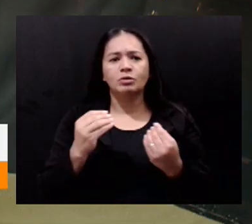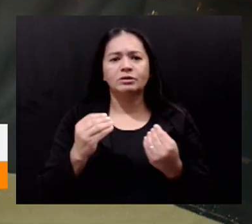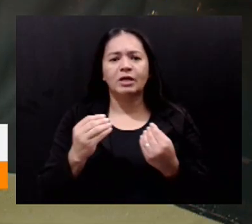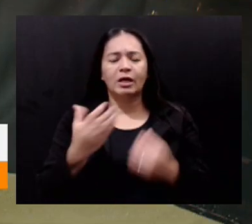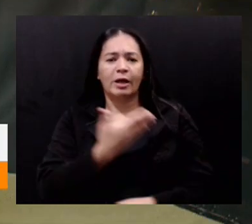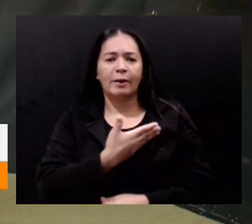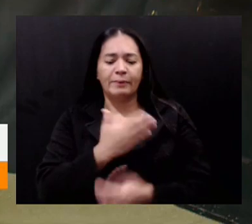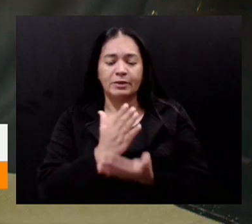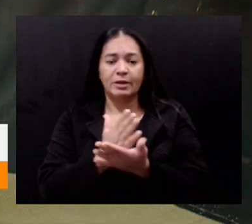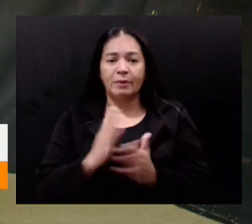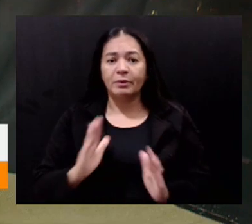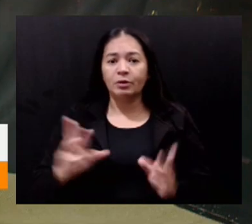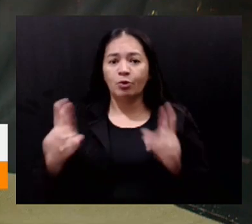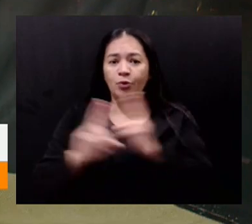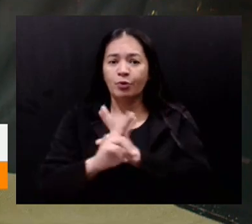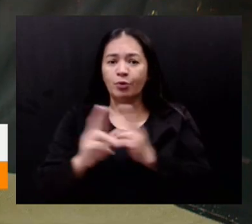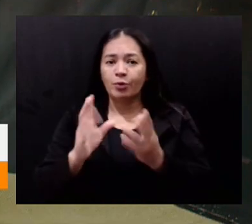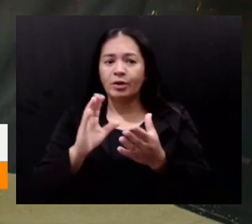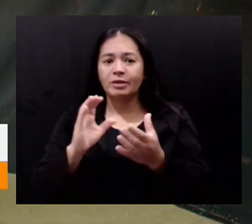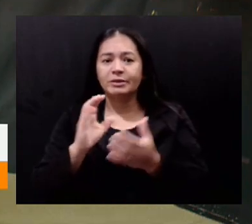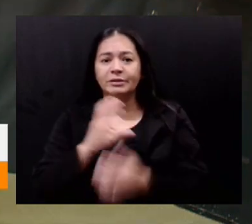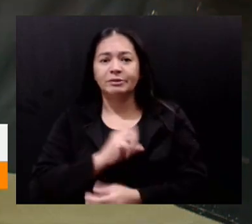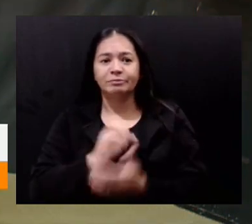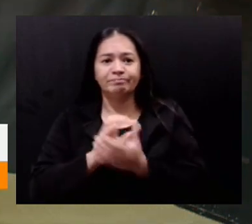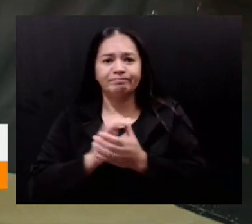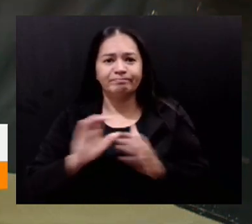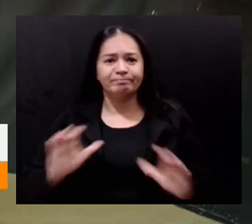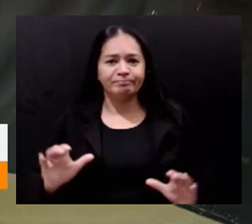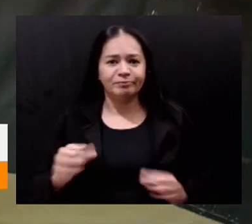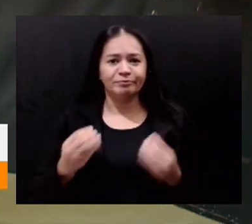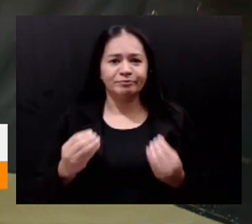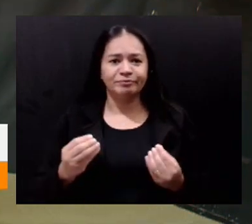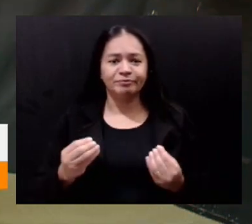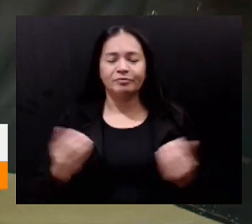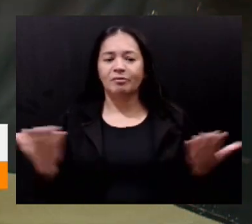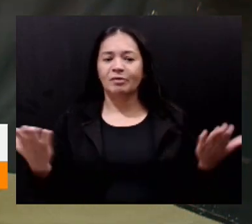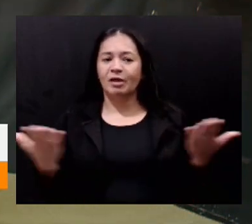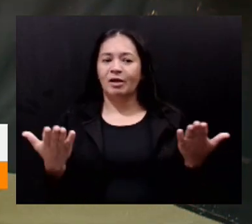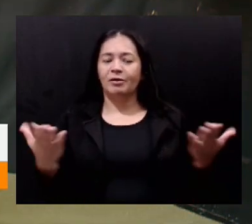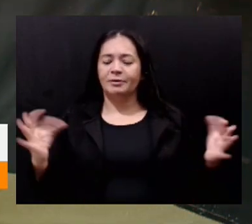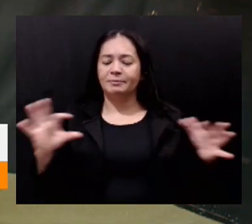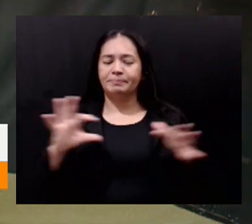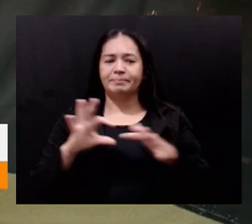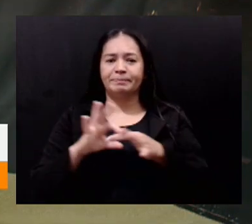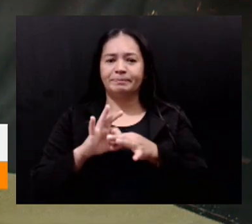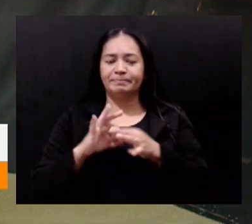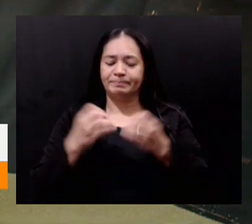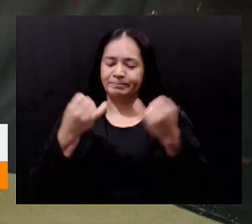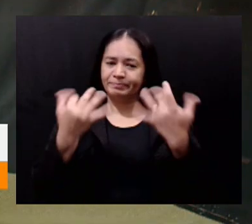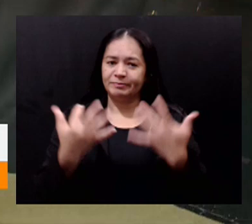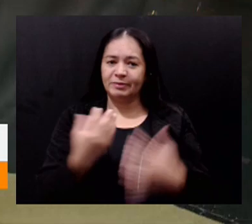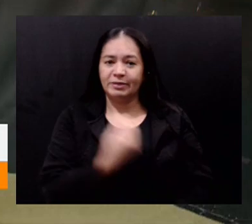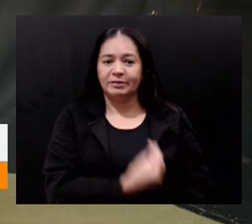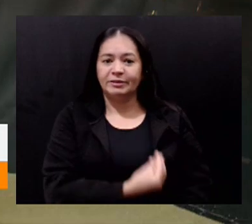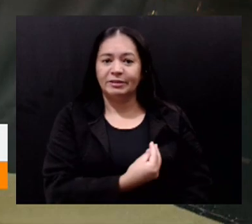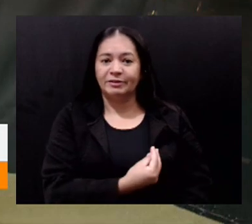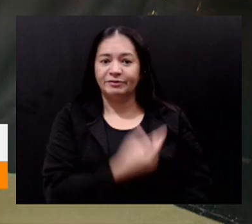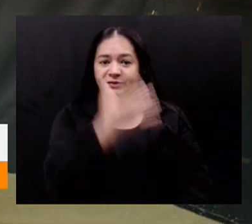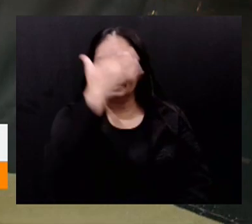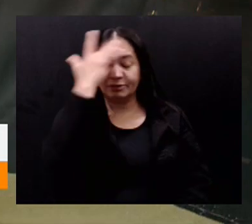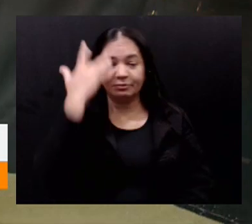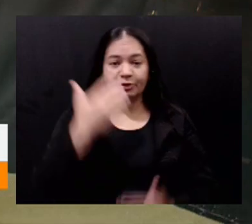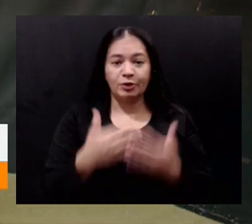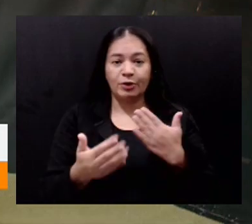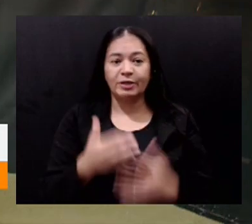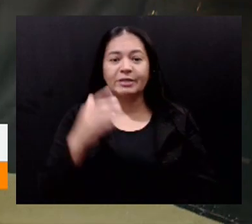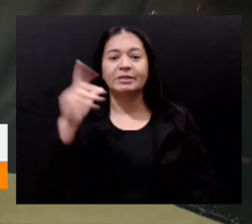relacionamento amoroso? Que coisa, né? Vamos falar desse laço tão importante na vida de qualquer pessoa e vamos tentar entender por